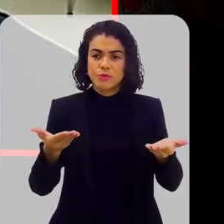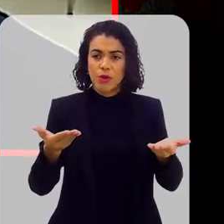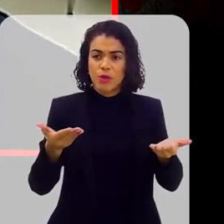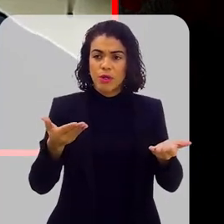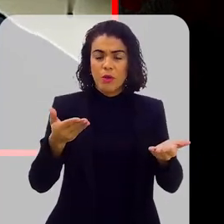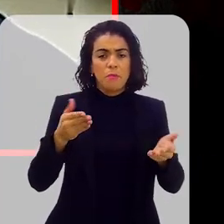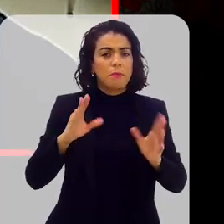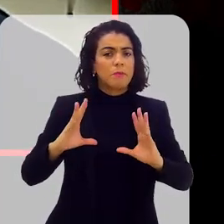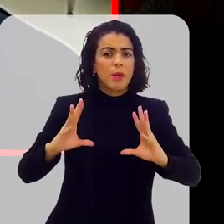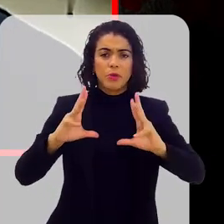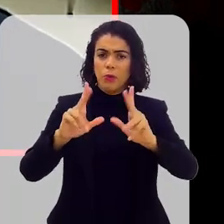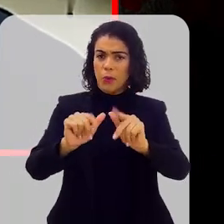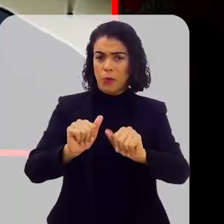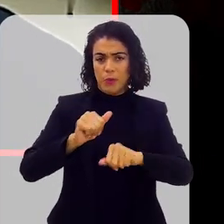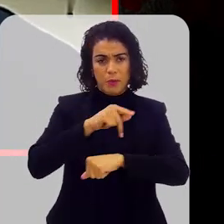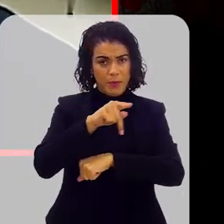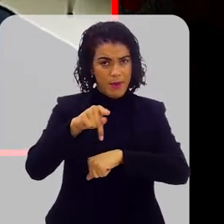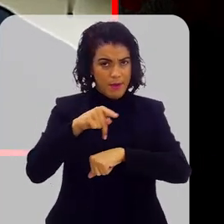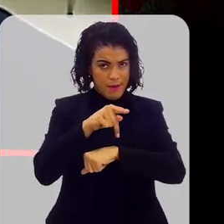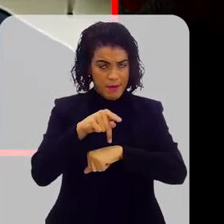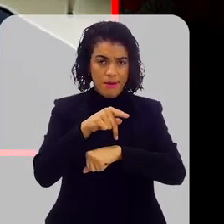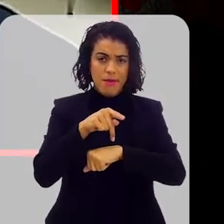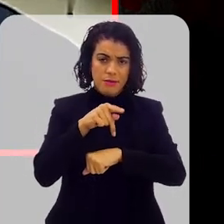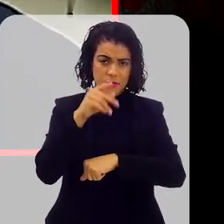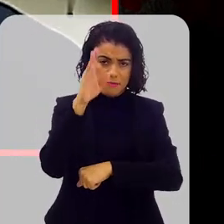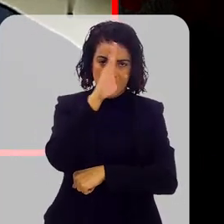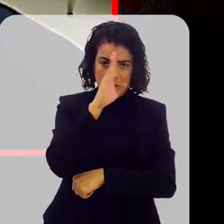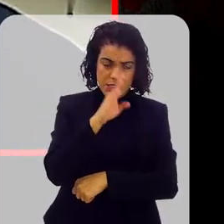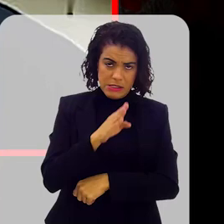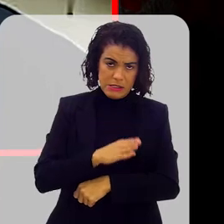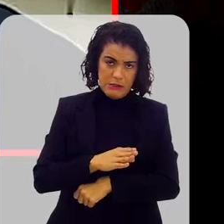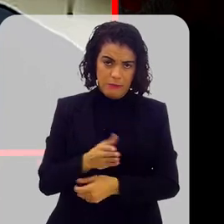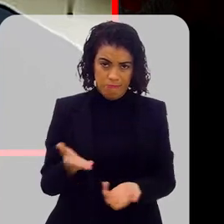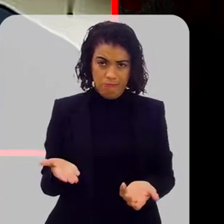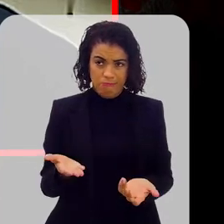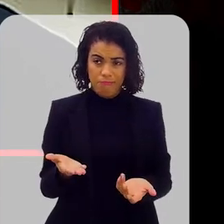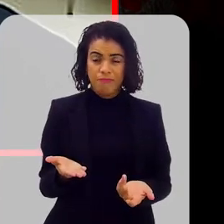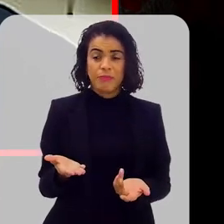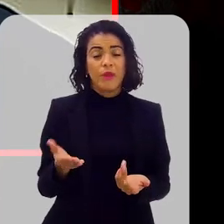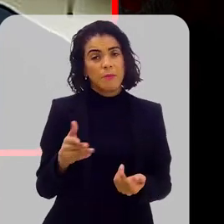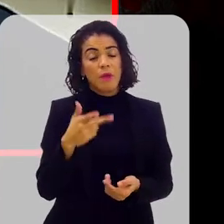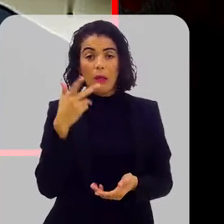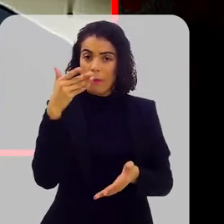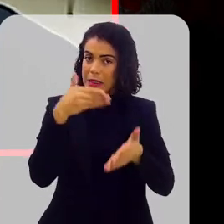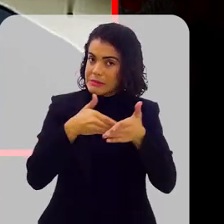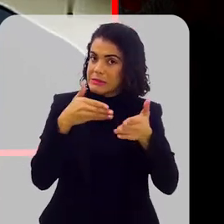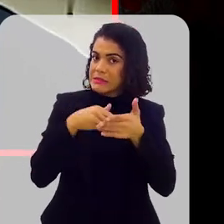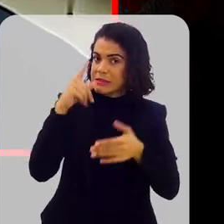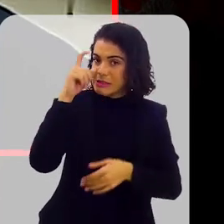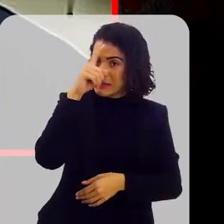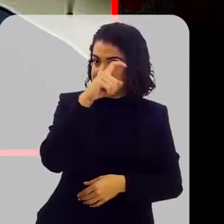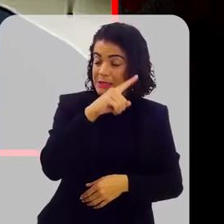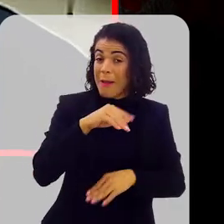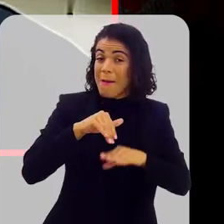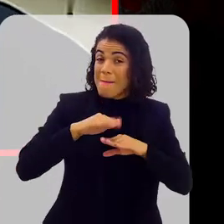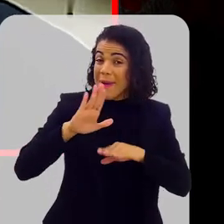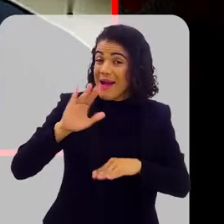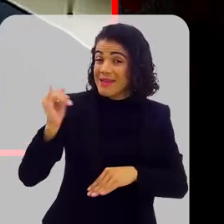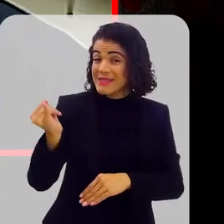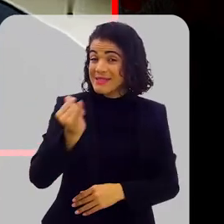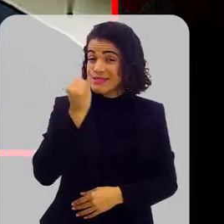disponível no país todo, né? E isso é um desafio muito grande para as dificuldades que a gente está falando aqui.